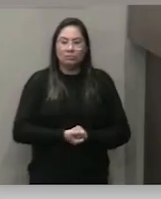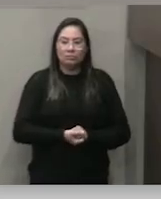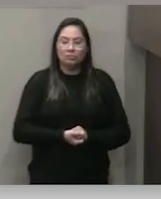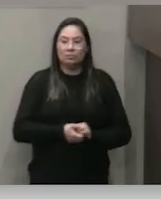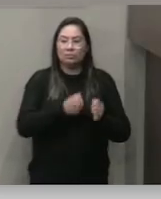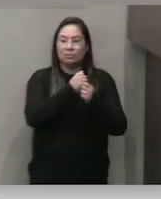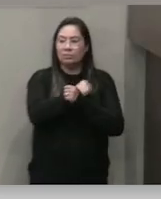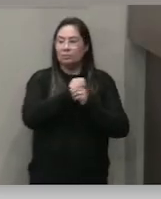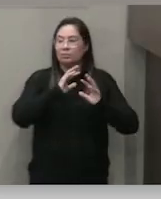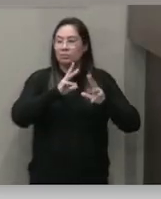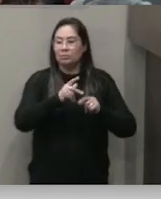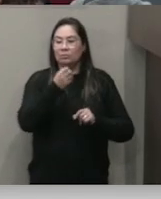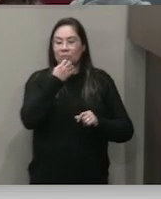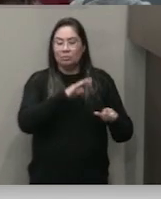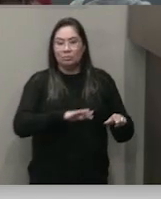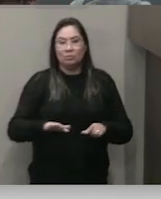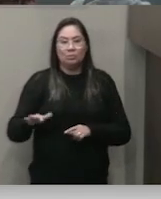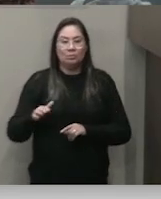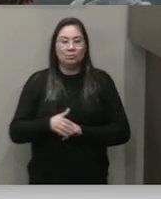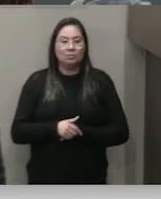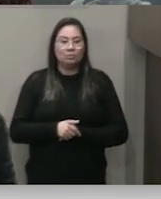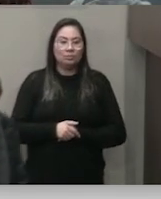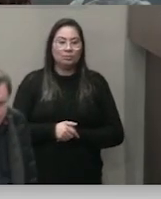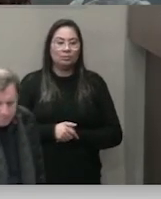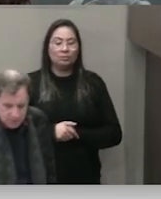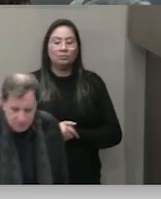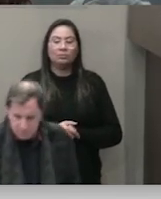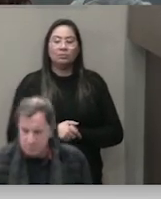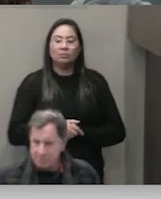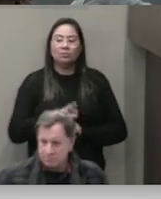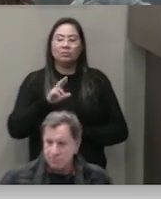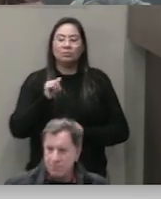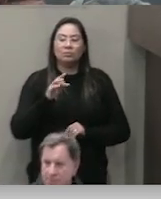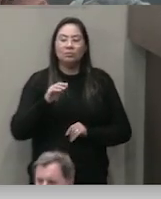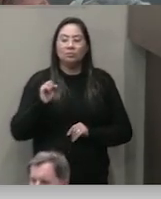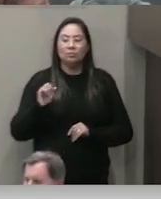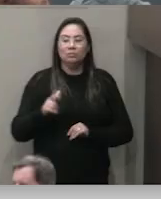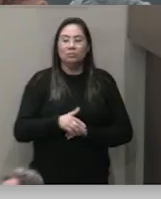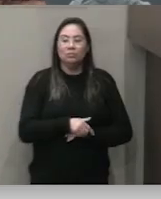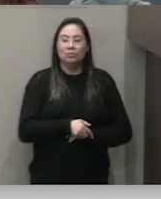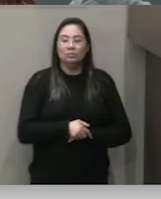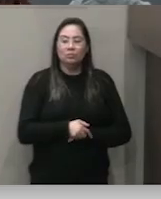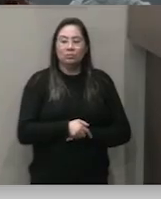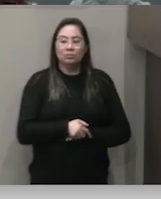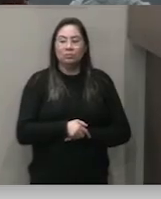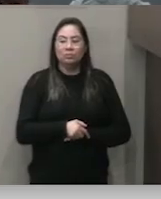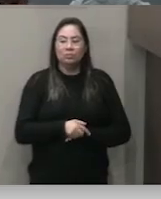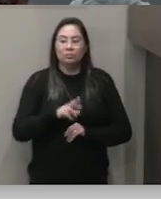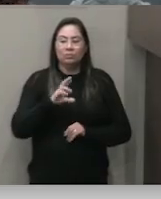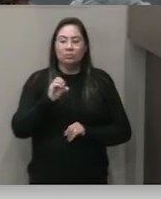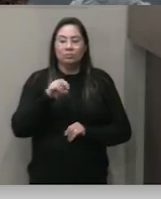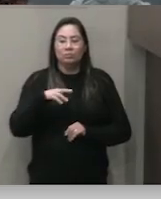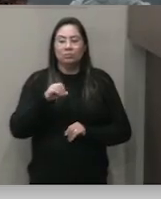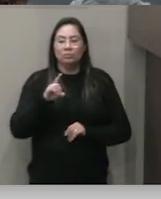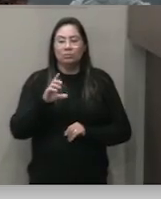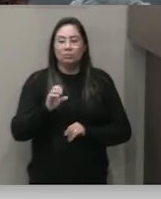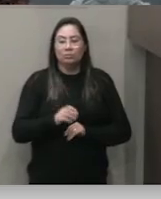boa semana a todos. Obrigado, vereador Inharã de Carvalho. Vereador Rafael Colucci, contemplado com as palavras do vereador Inharã. Ronaldo Severo da